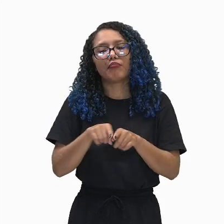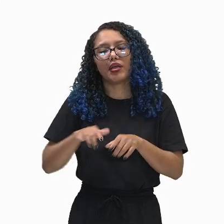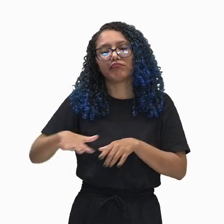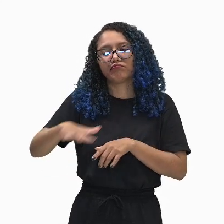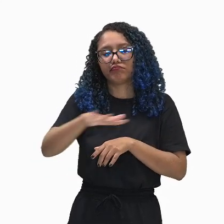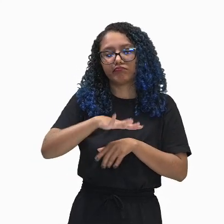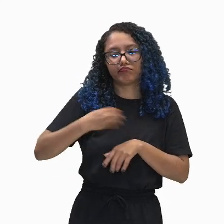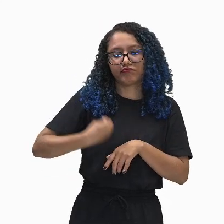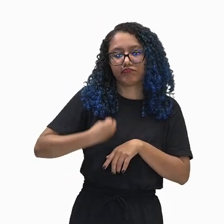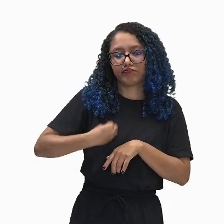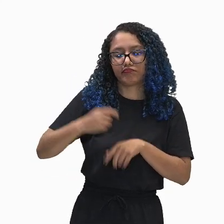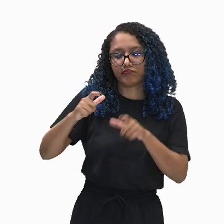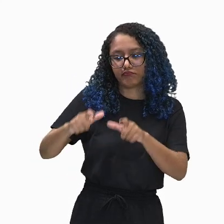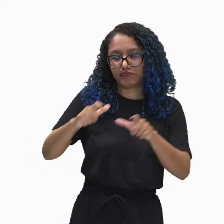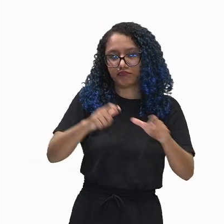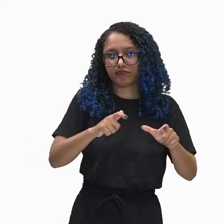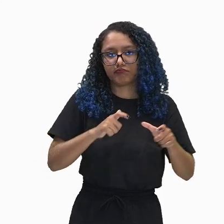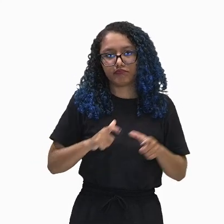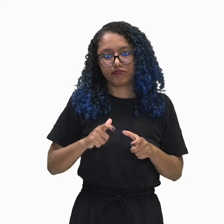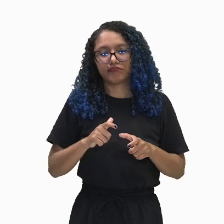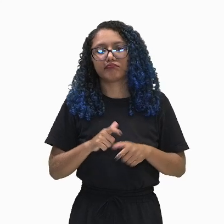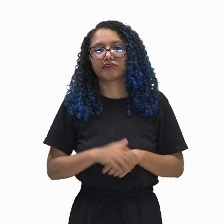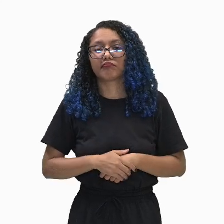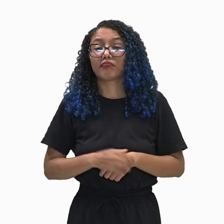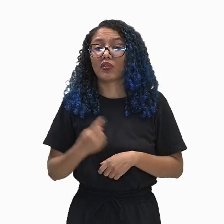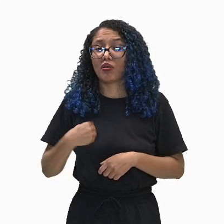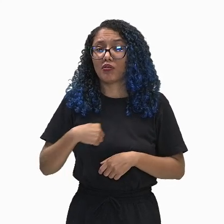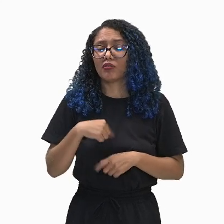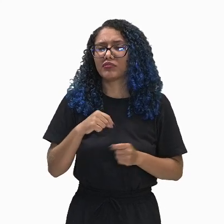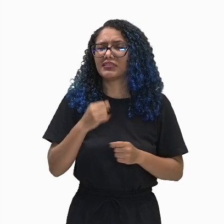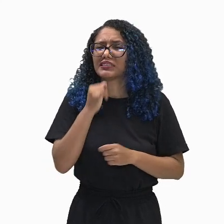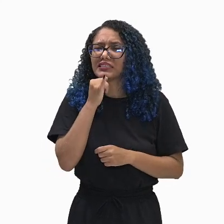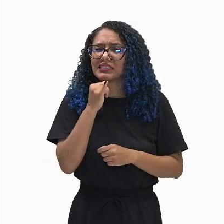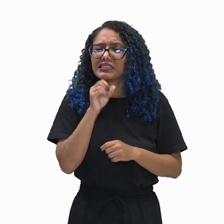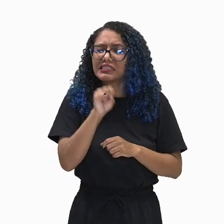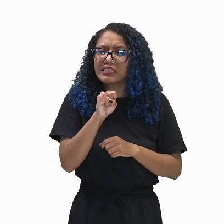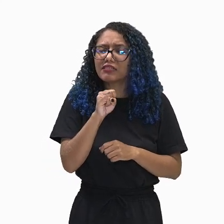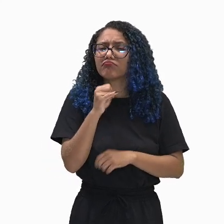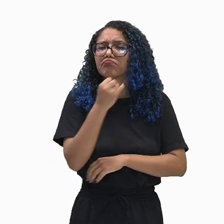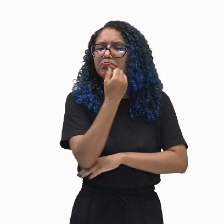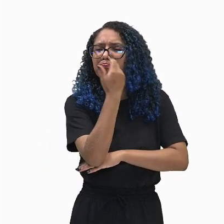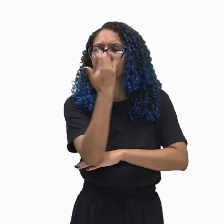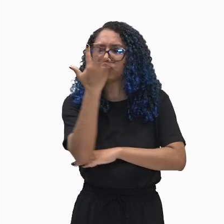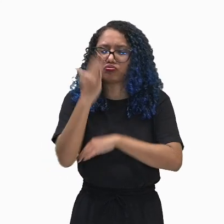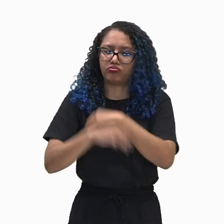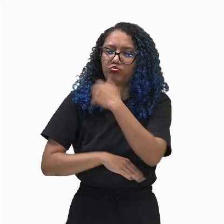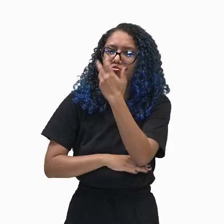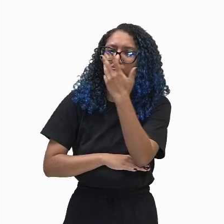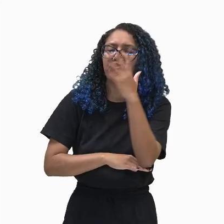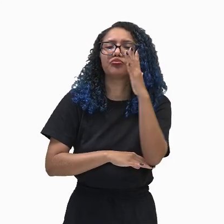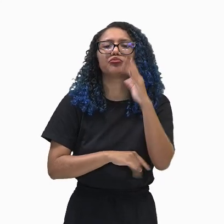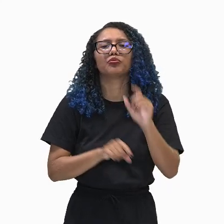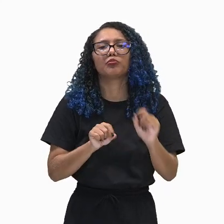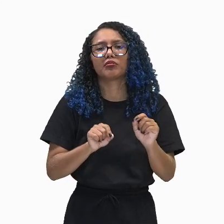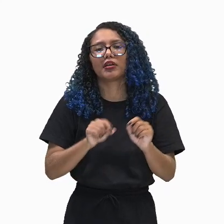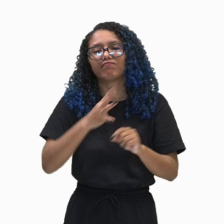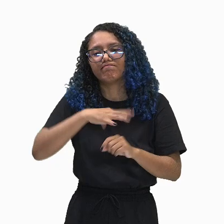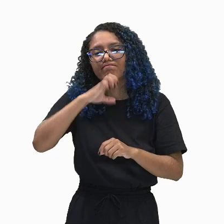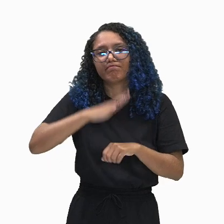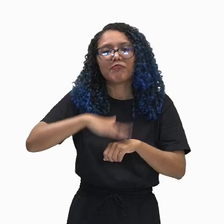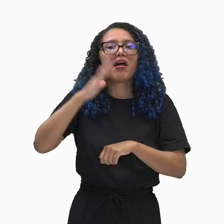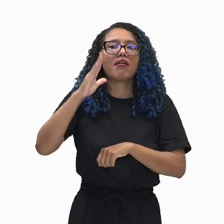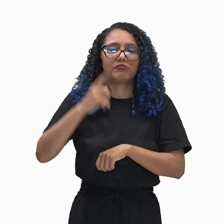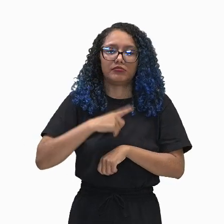e o local onde a gente geralmente vive, que é arborizado, ele vai ter, consequentemente, mais